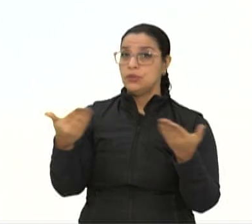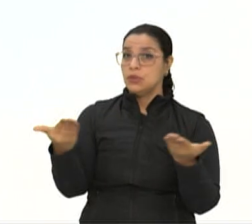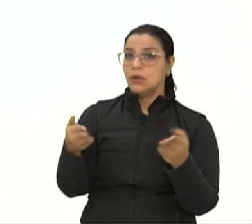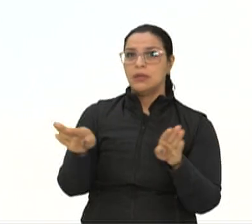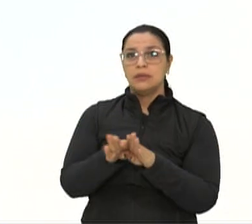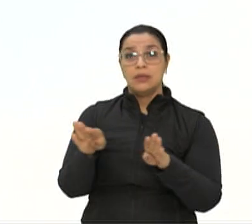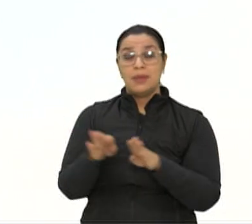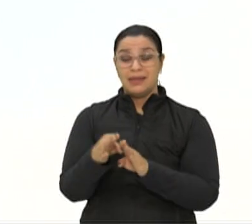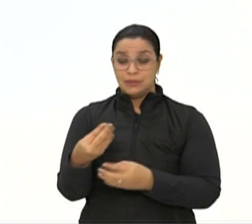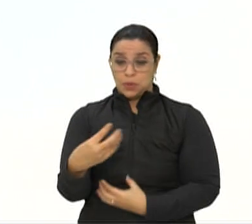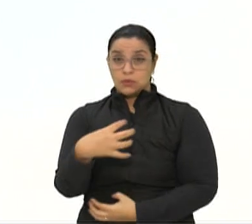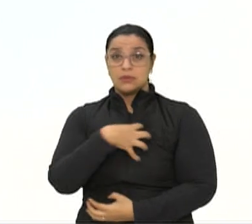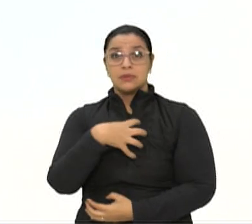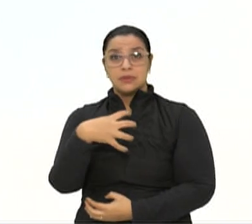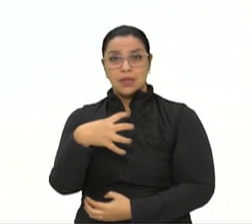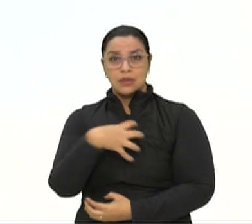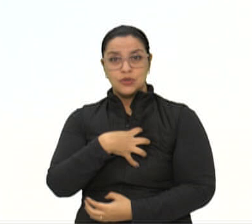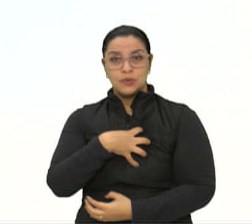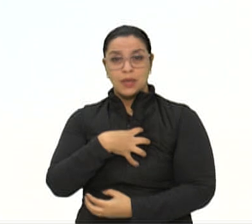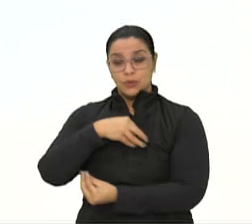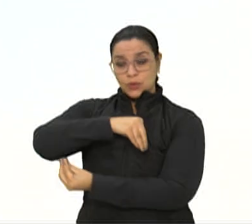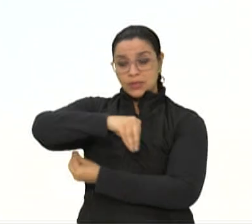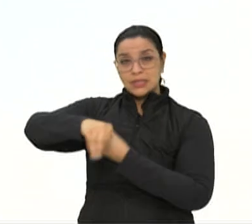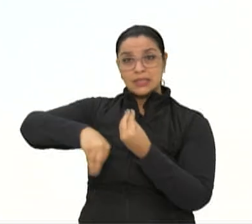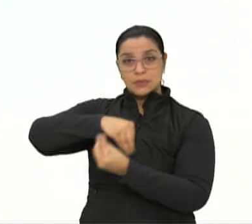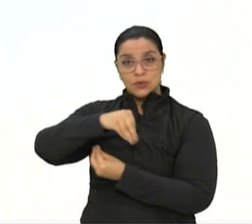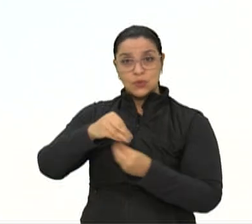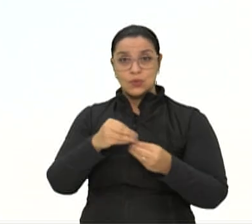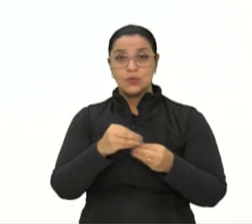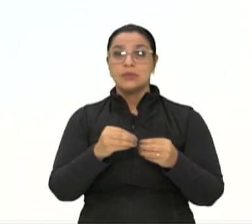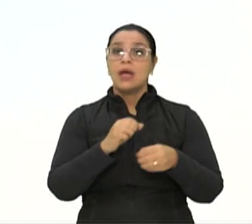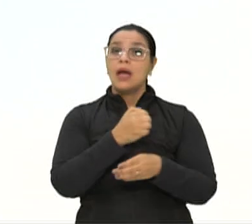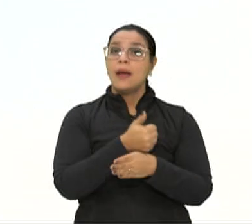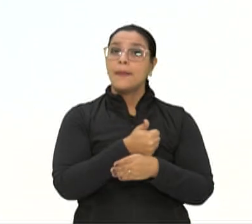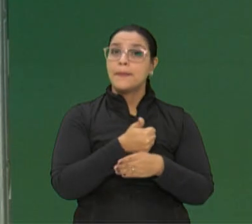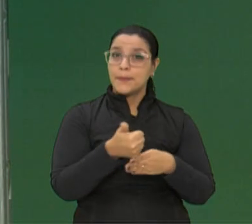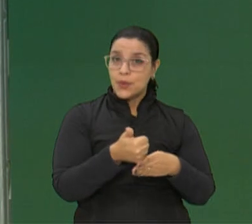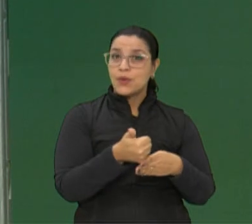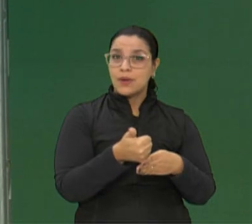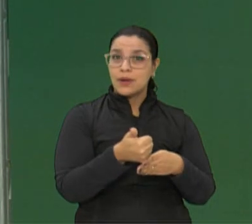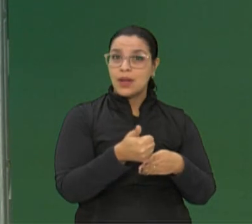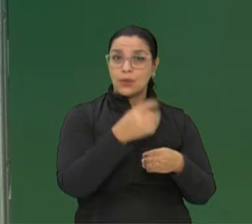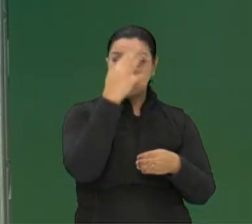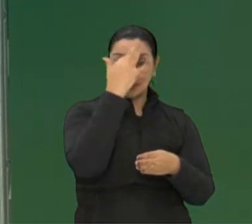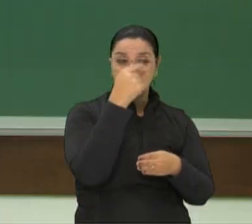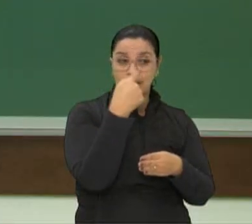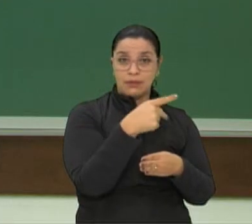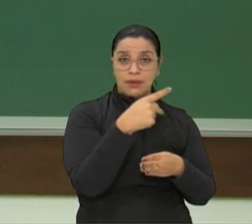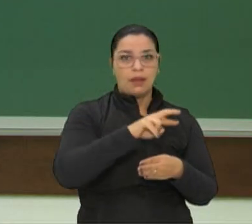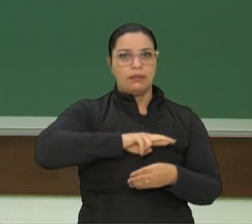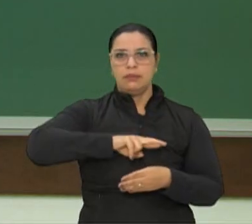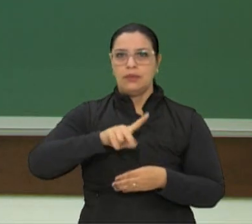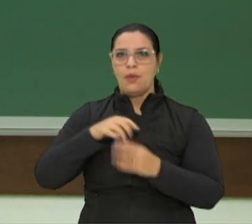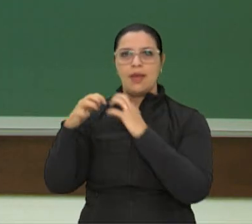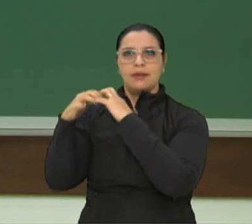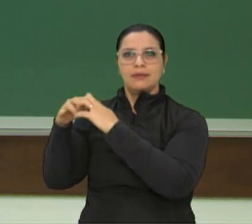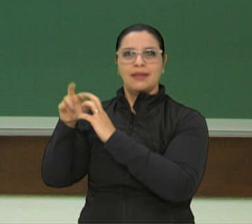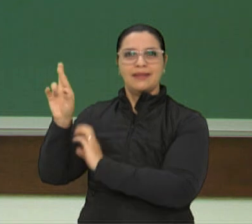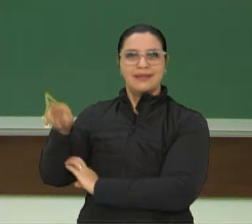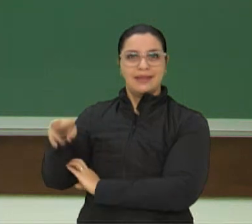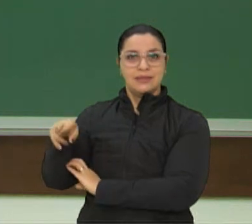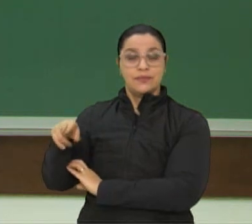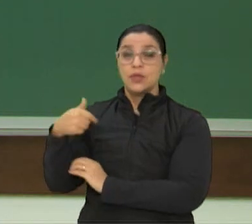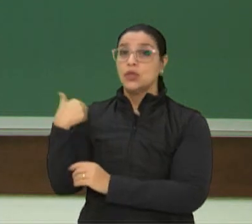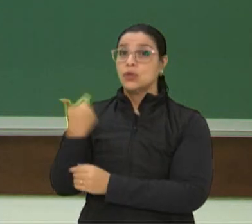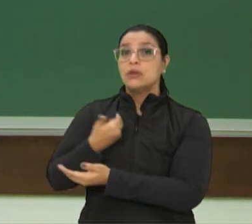nos sentimentos que se funda a moral na teoria de Hume e não na razão. Enquanto os outros filósofos que nós estudamos